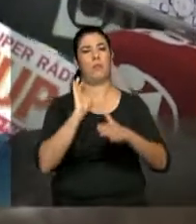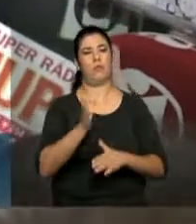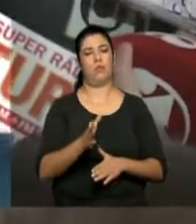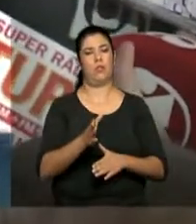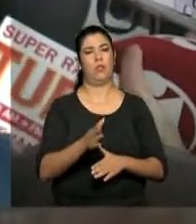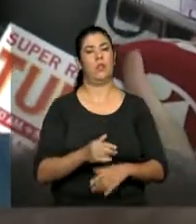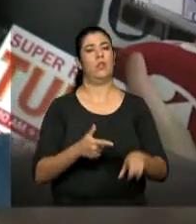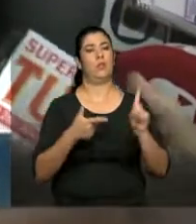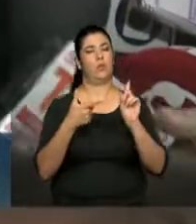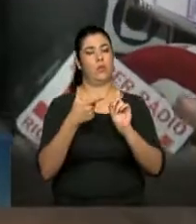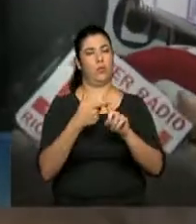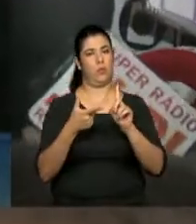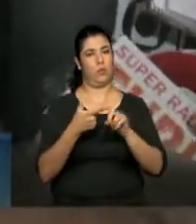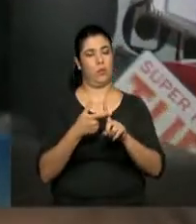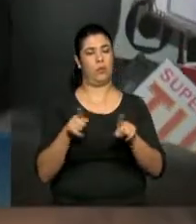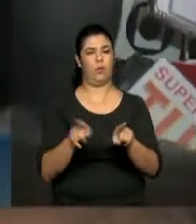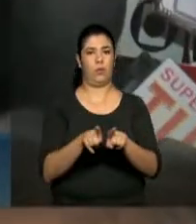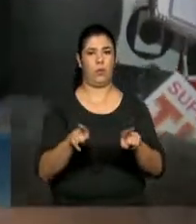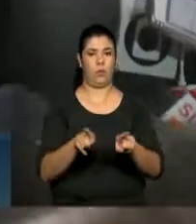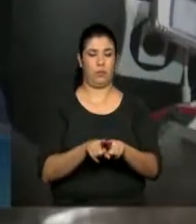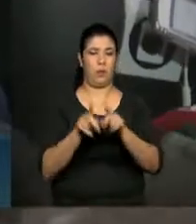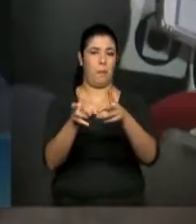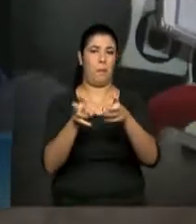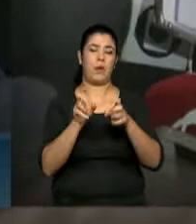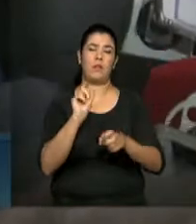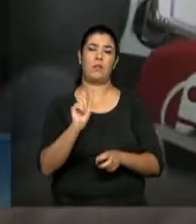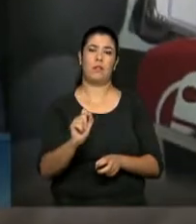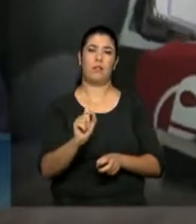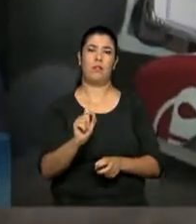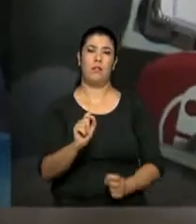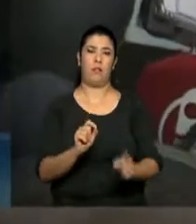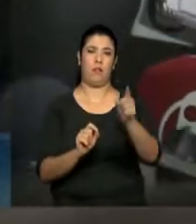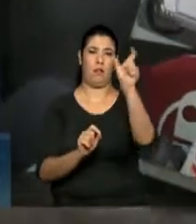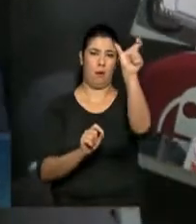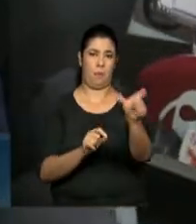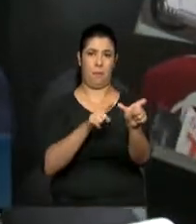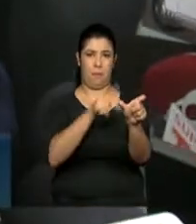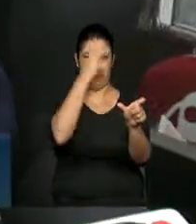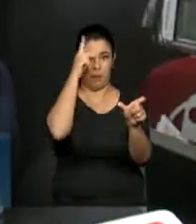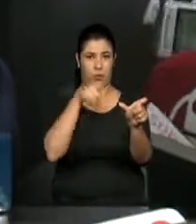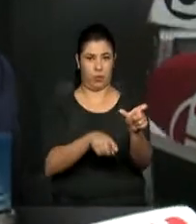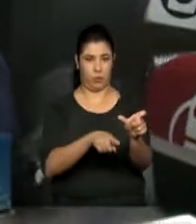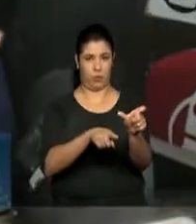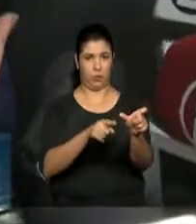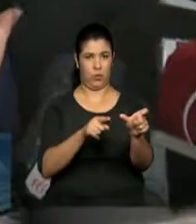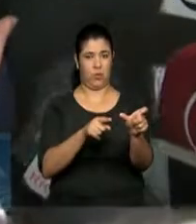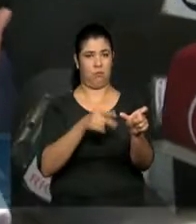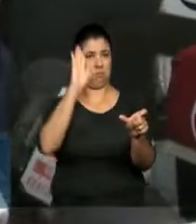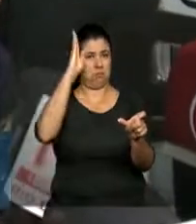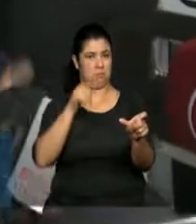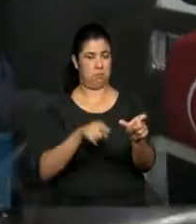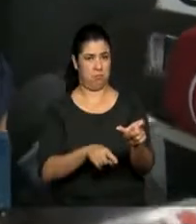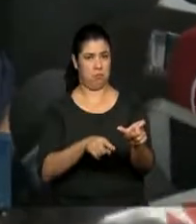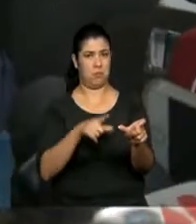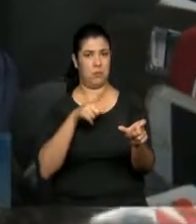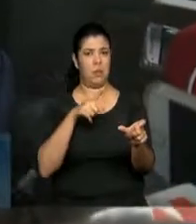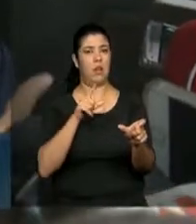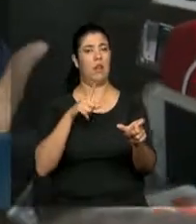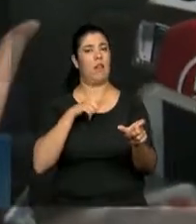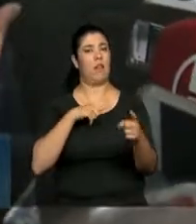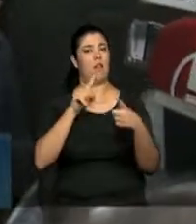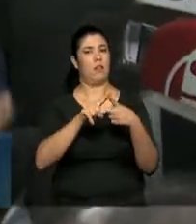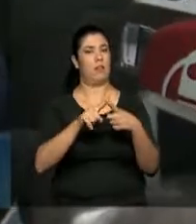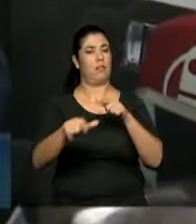A segunda coisa é considerar que o cidadão, em princípio, o nosso cidadão é